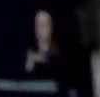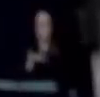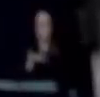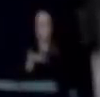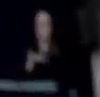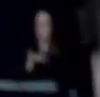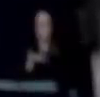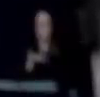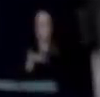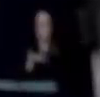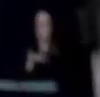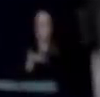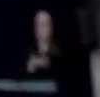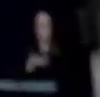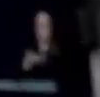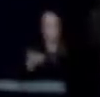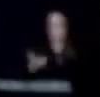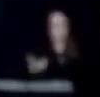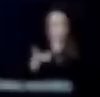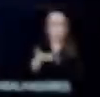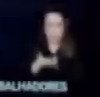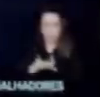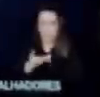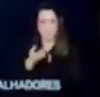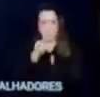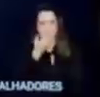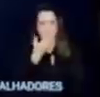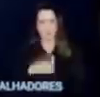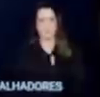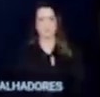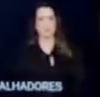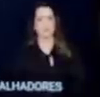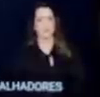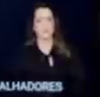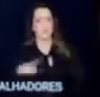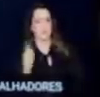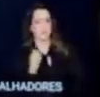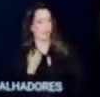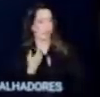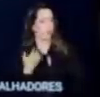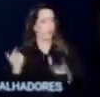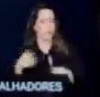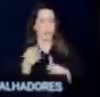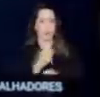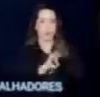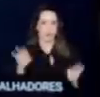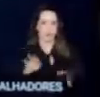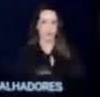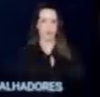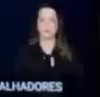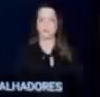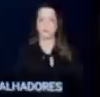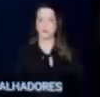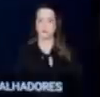sindical não quer trabalhar. Elas são... Querem melhor direito. Extraordinária. Vamos lá.